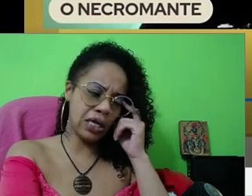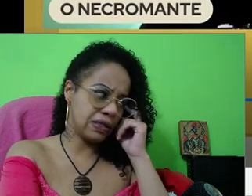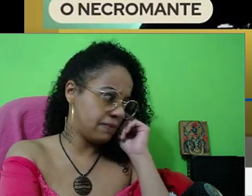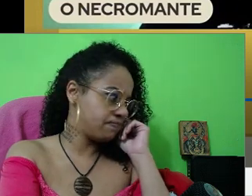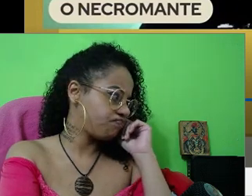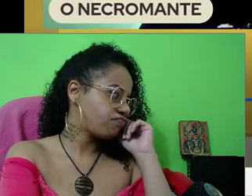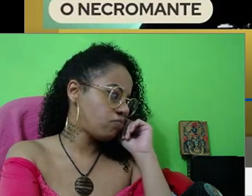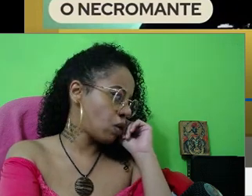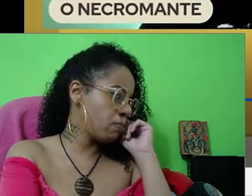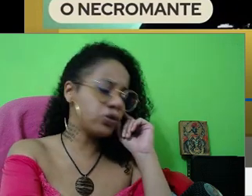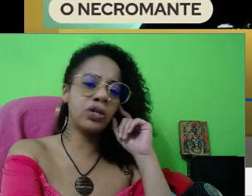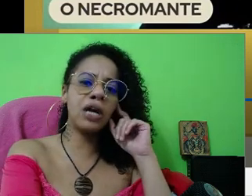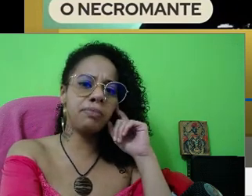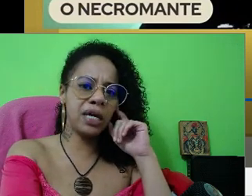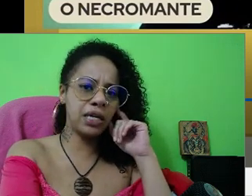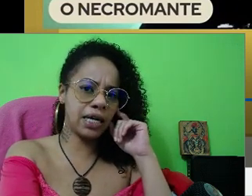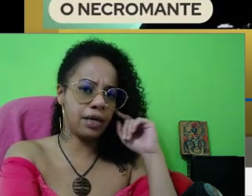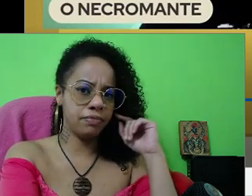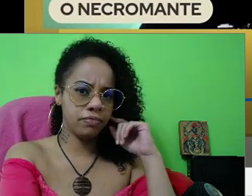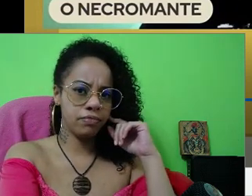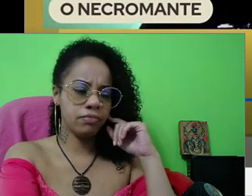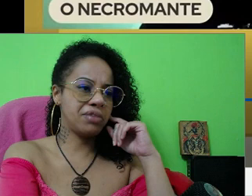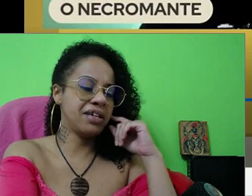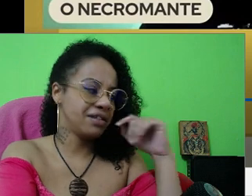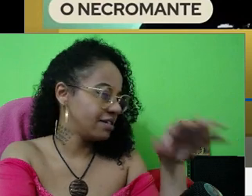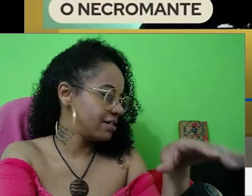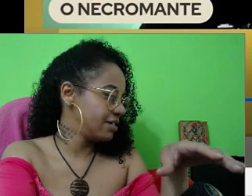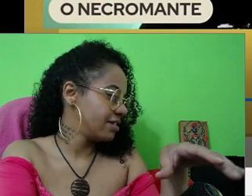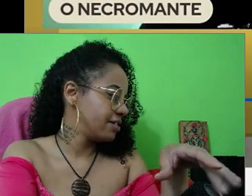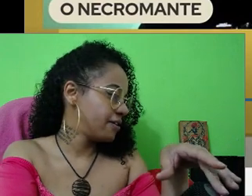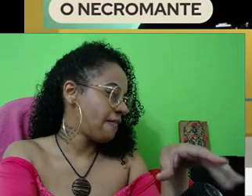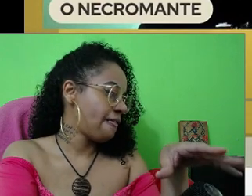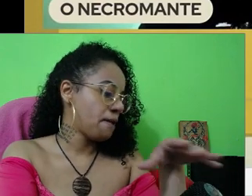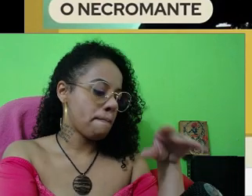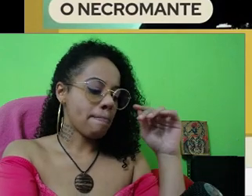Poder Com certeza bolsonaro também queria cair